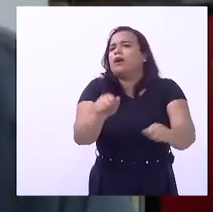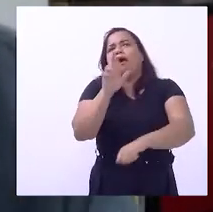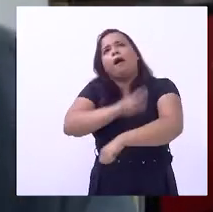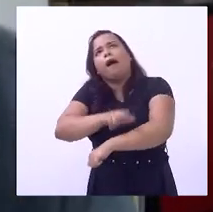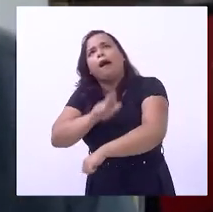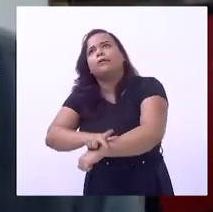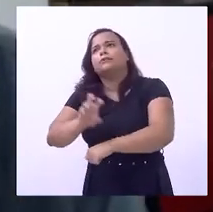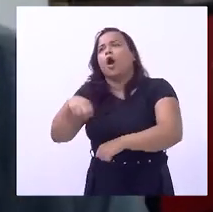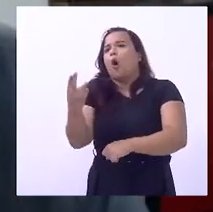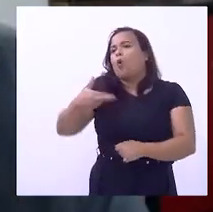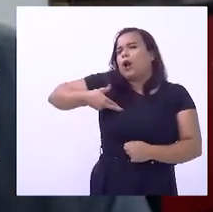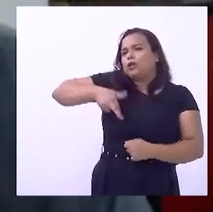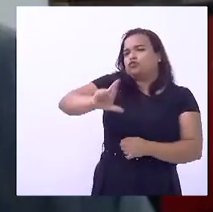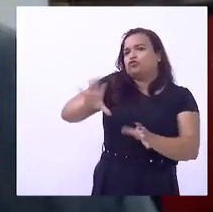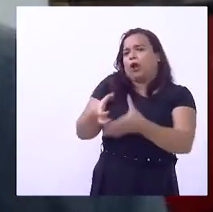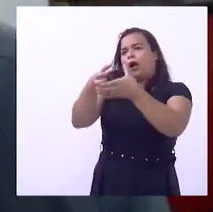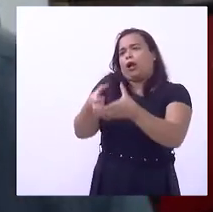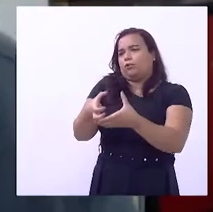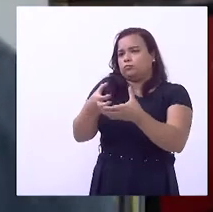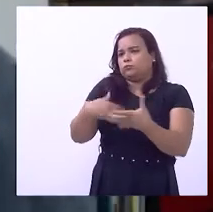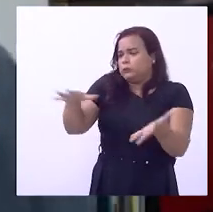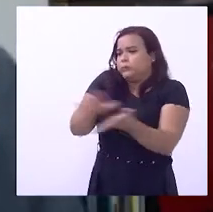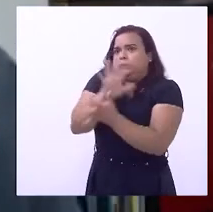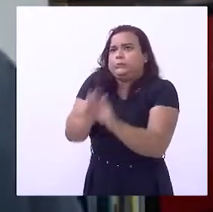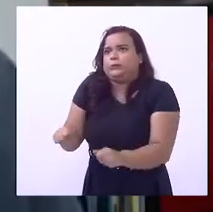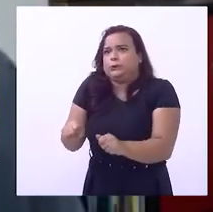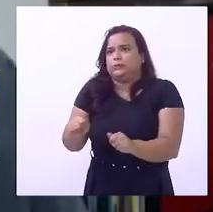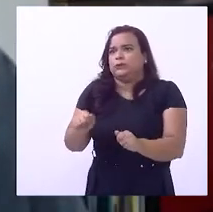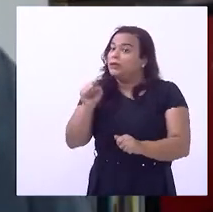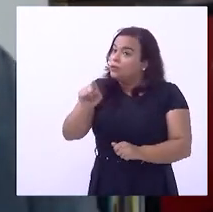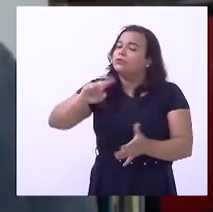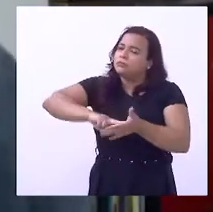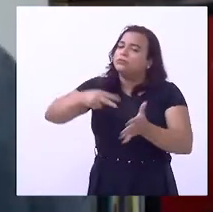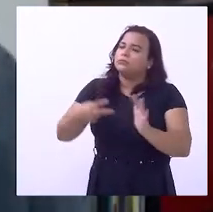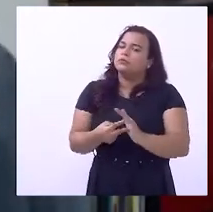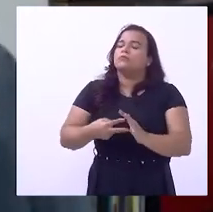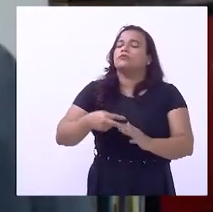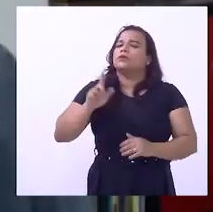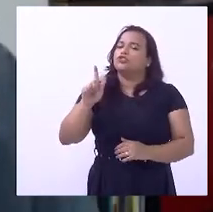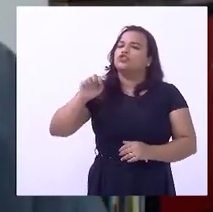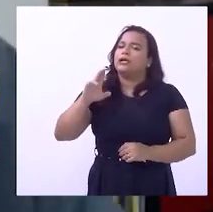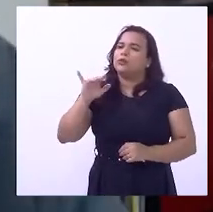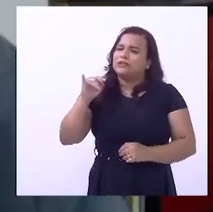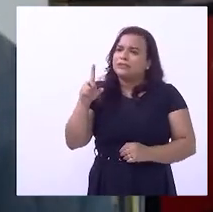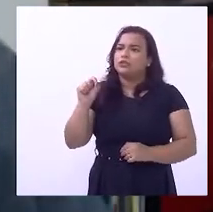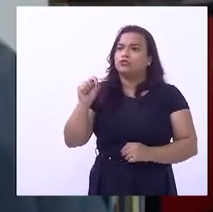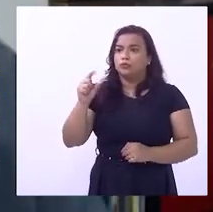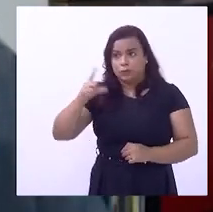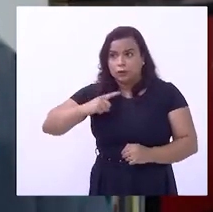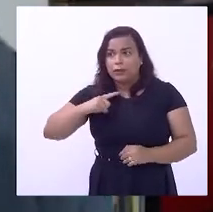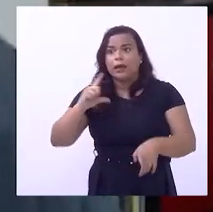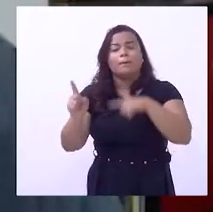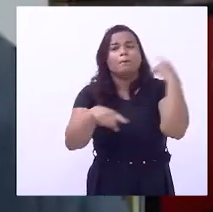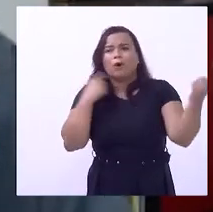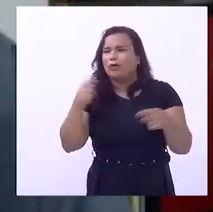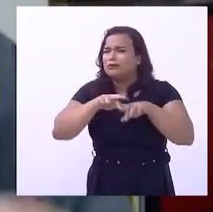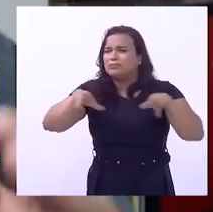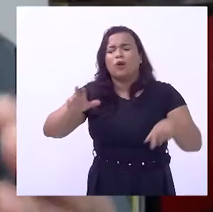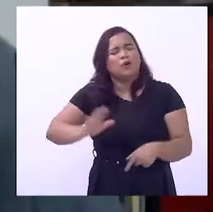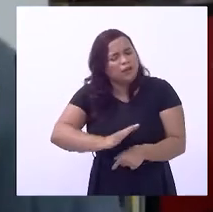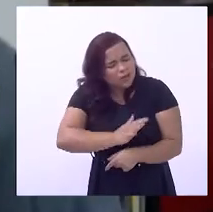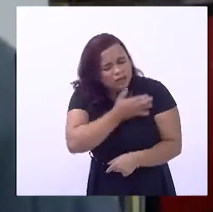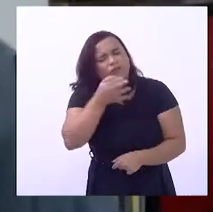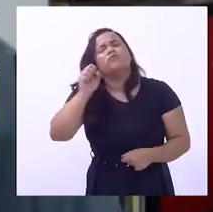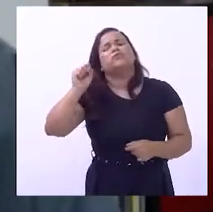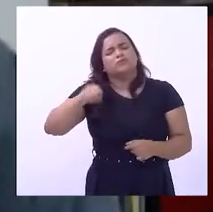ou um grupo religioso. E nós temos sim mortes horrendas, e que